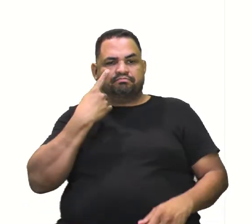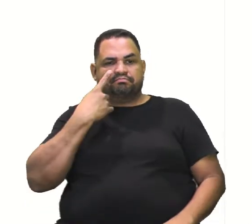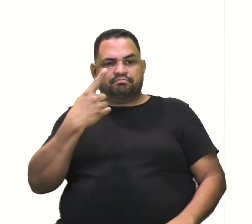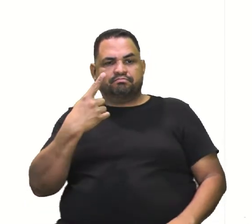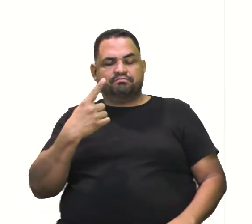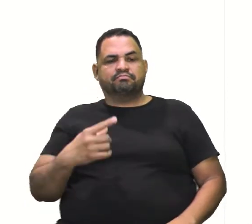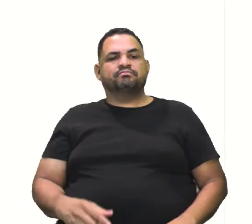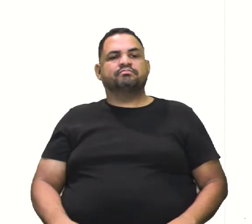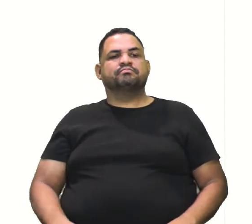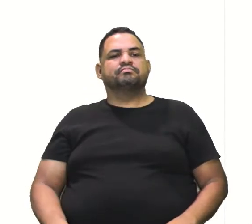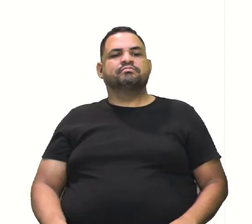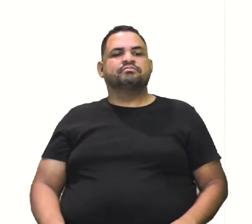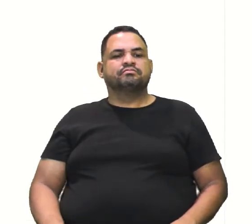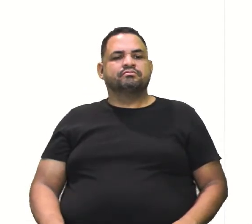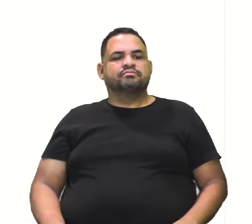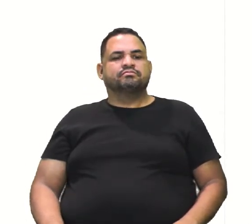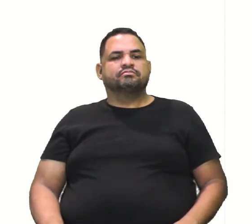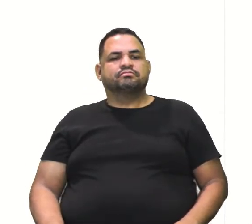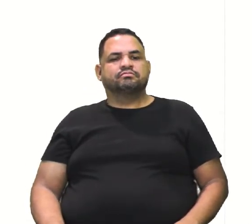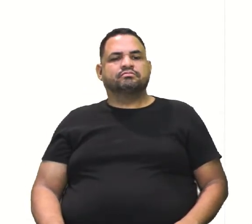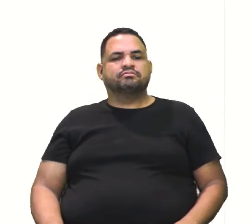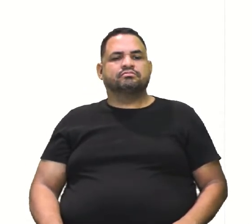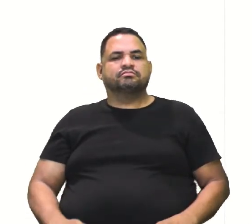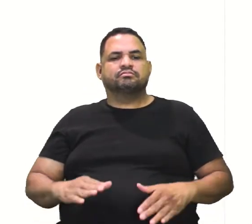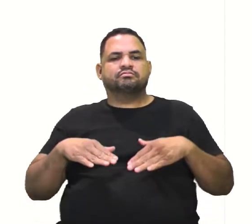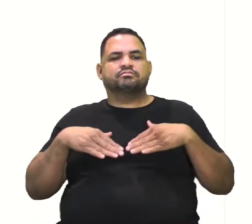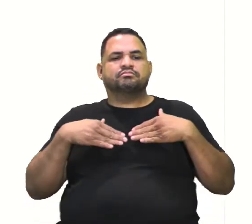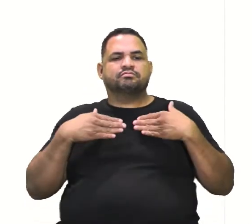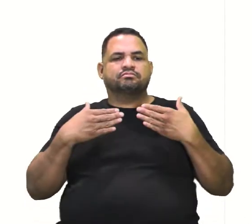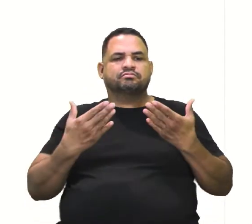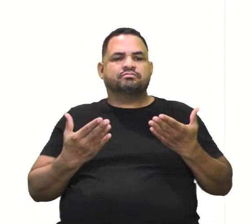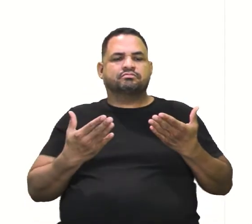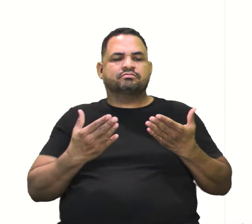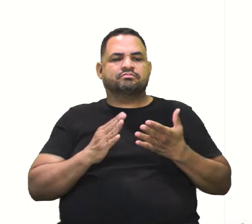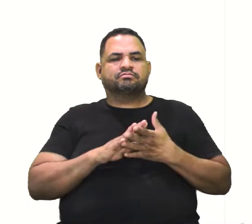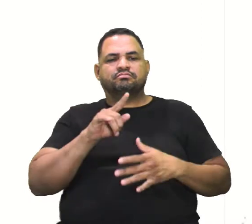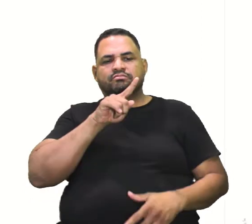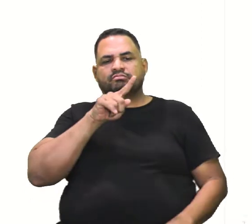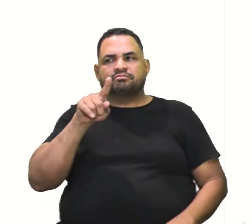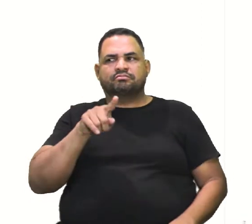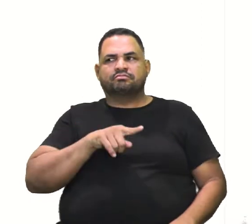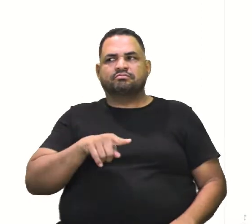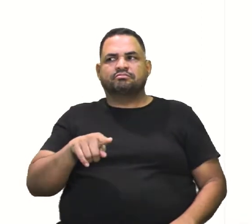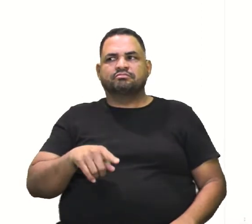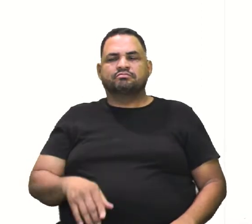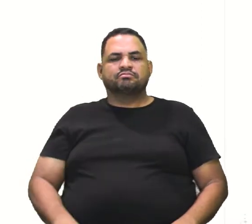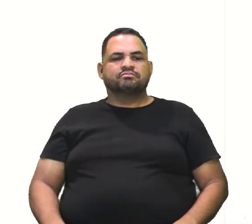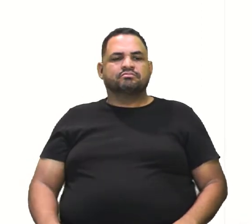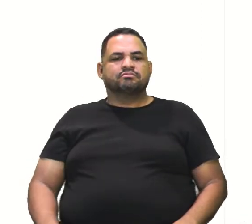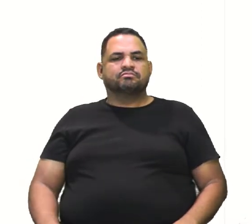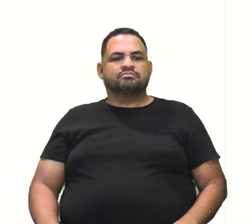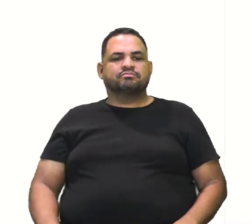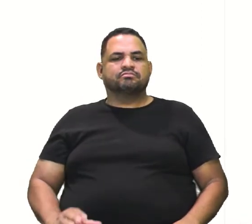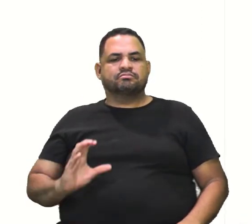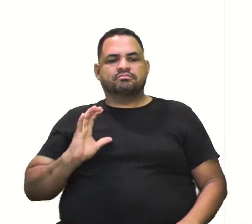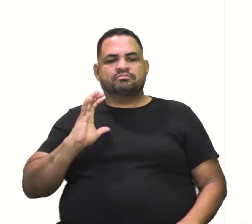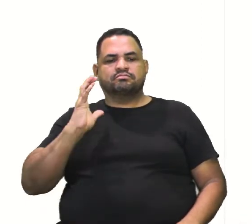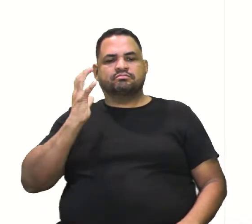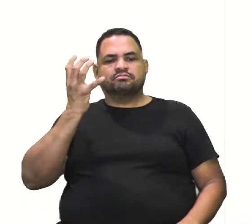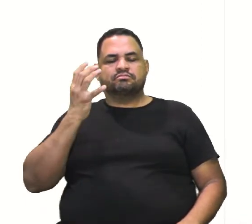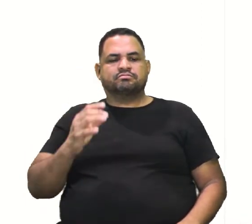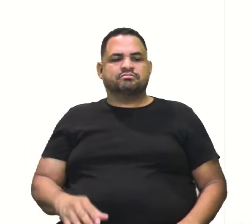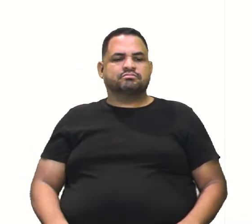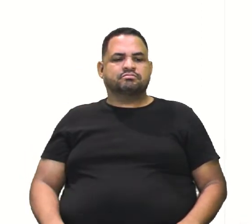o conjunto em questão. E qual é o conjunto em questão? Z. Inteiros. Então, a